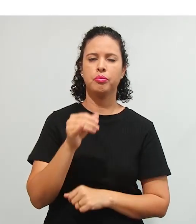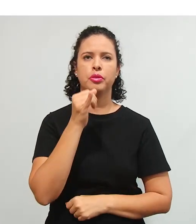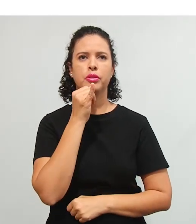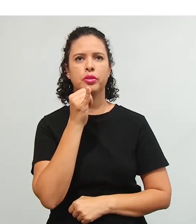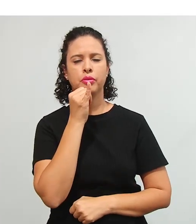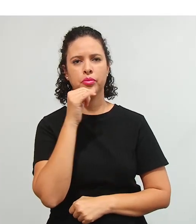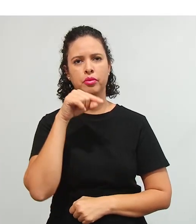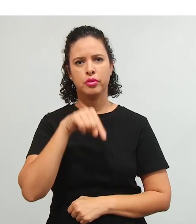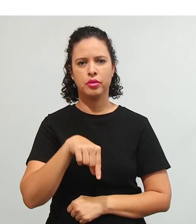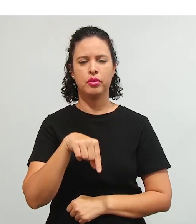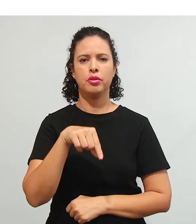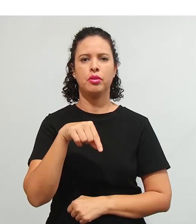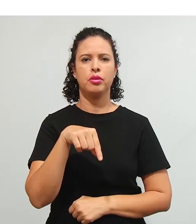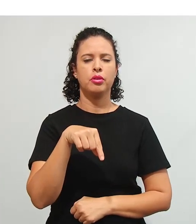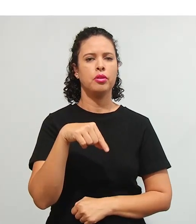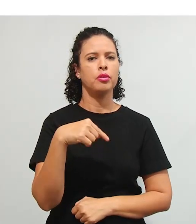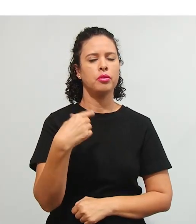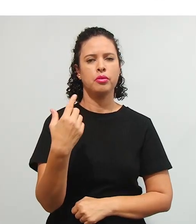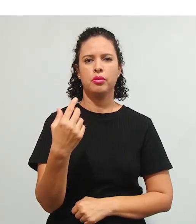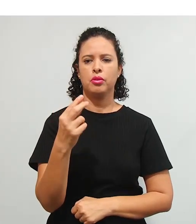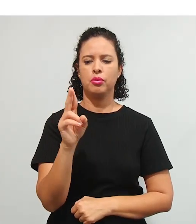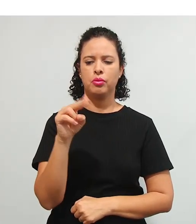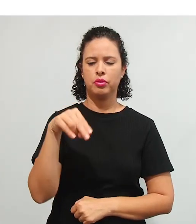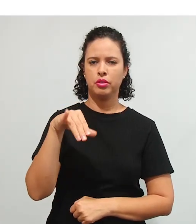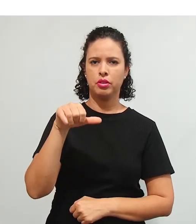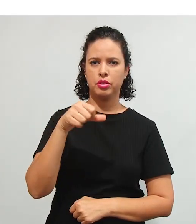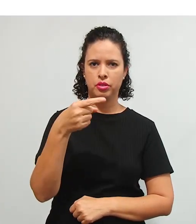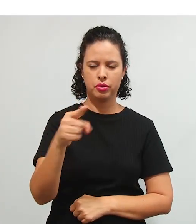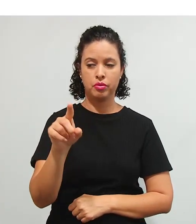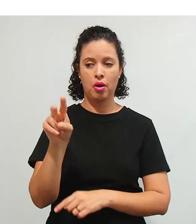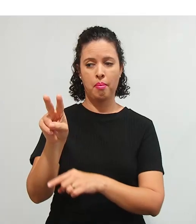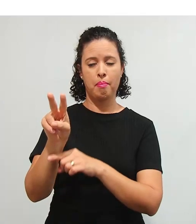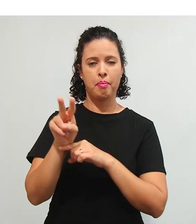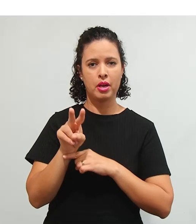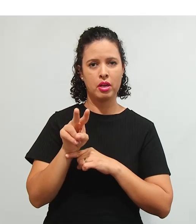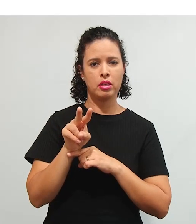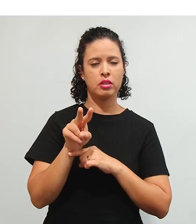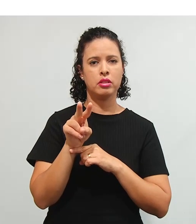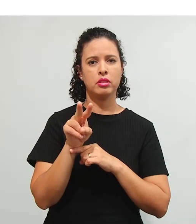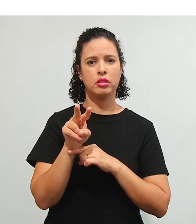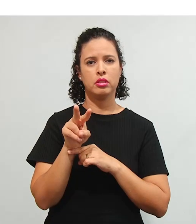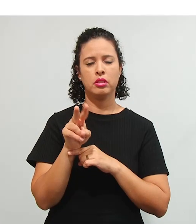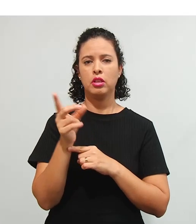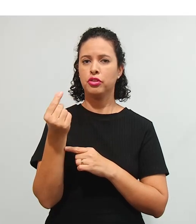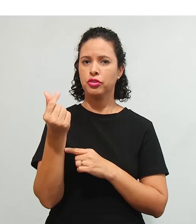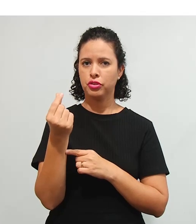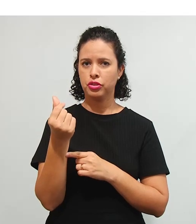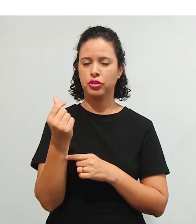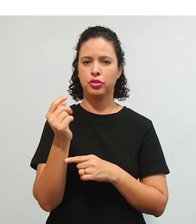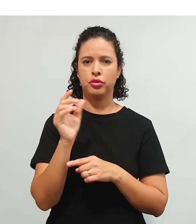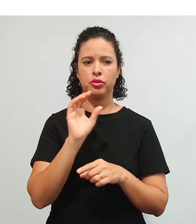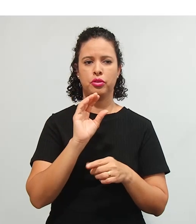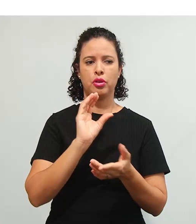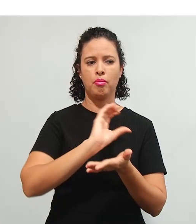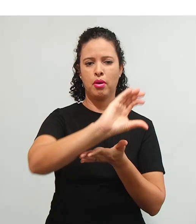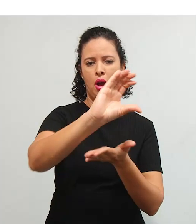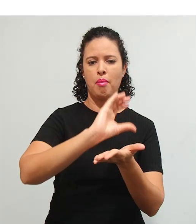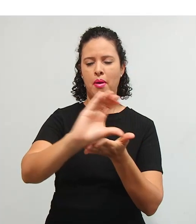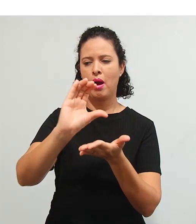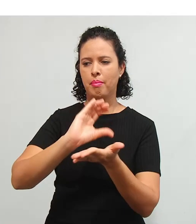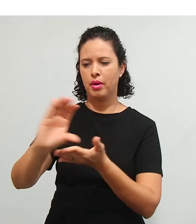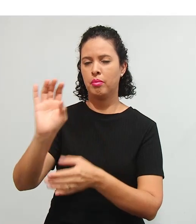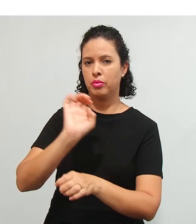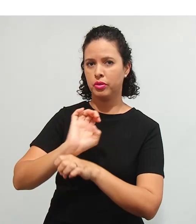exemplo, a União, ela pode emprestar, dependendo do programa, emprestar recurso para os estados e para os